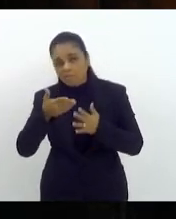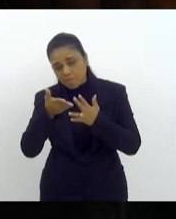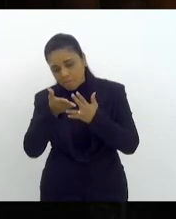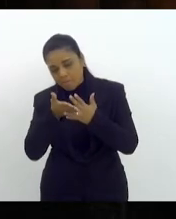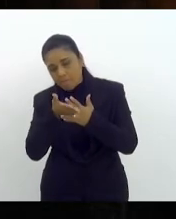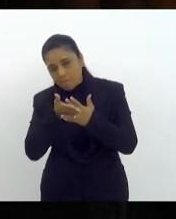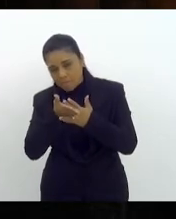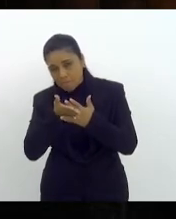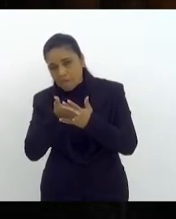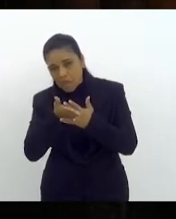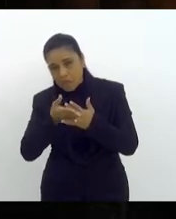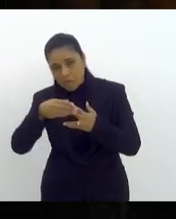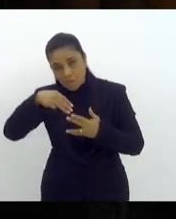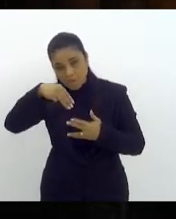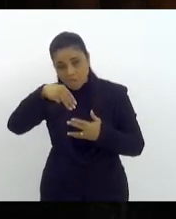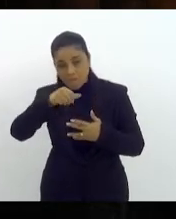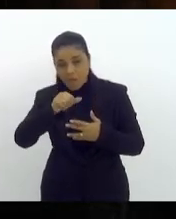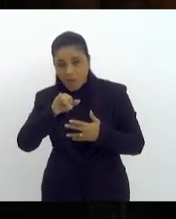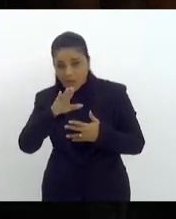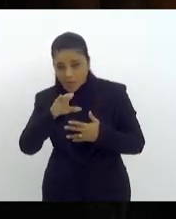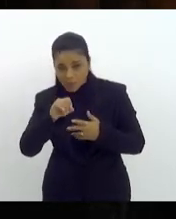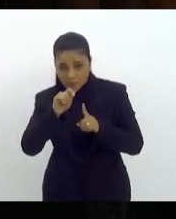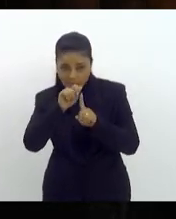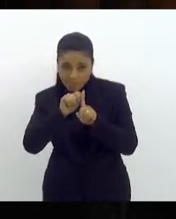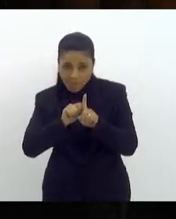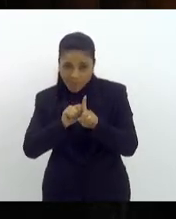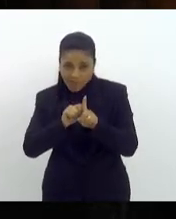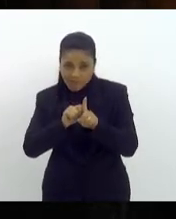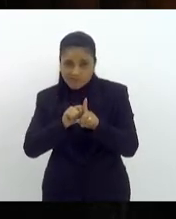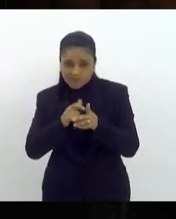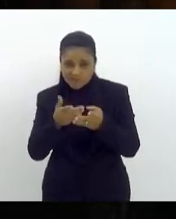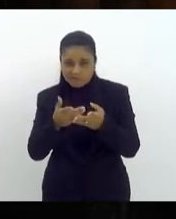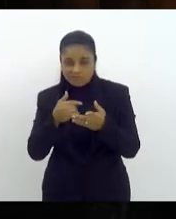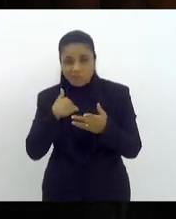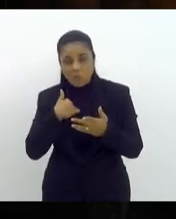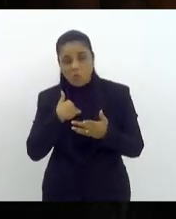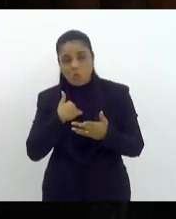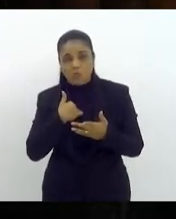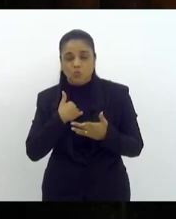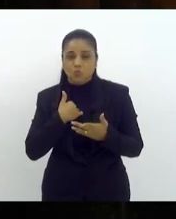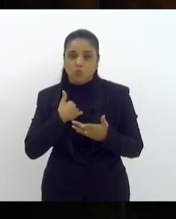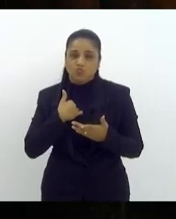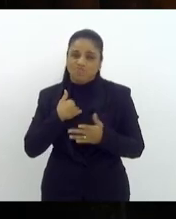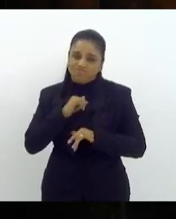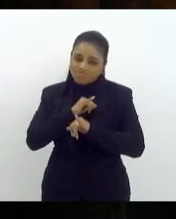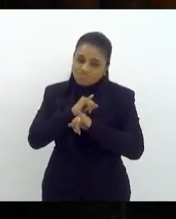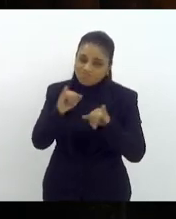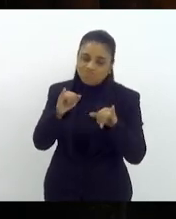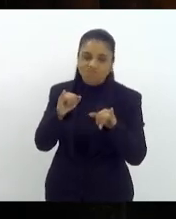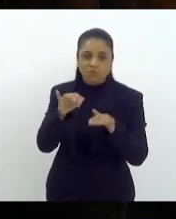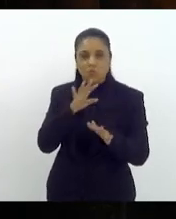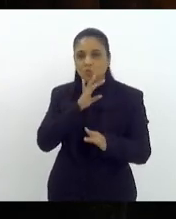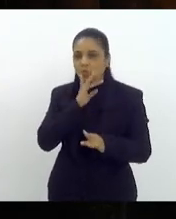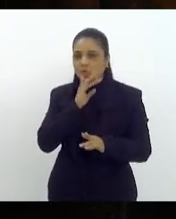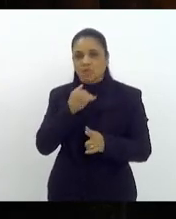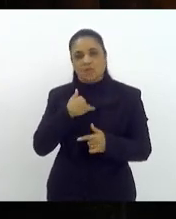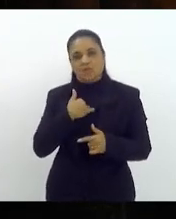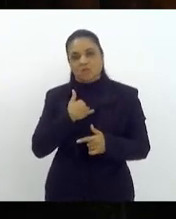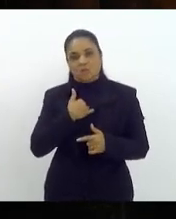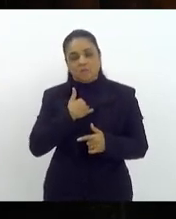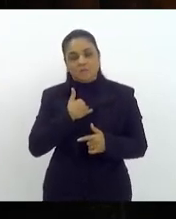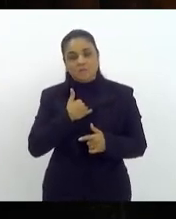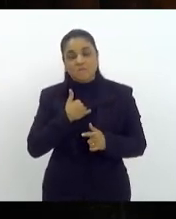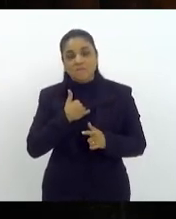e eu não quero ser o dono de prognósticos ruins Mas se